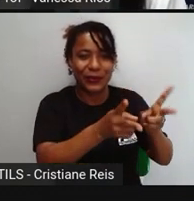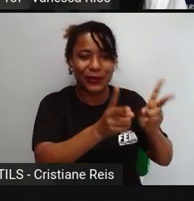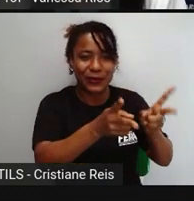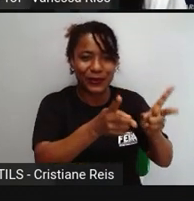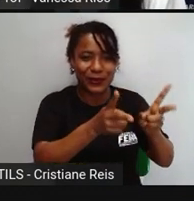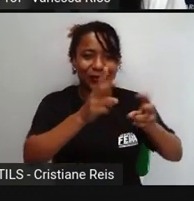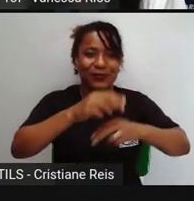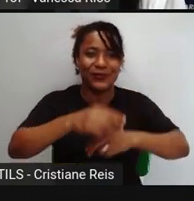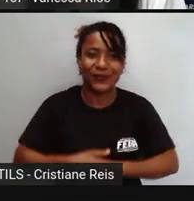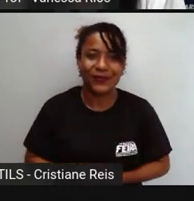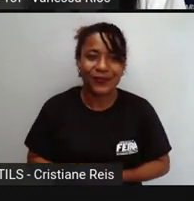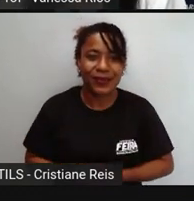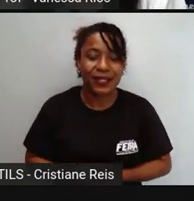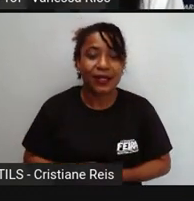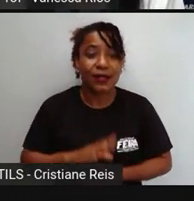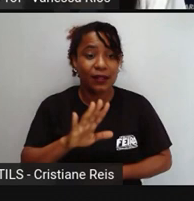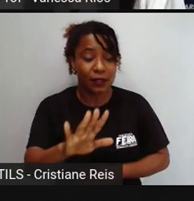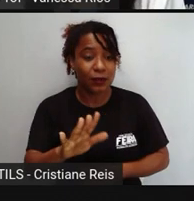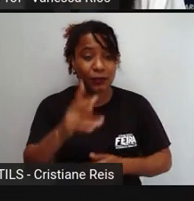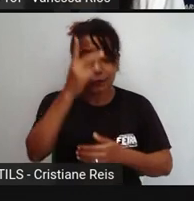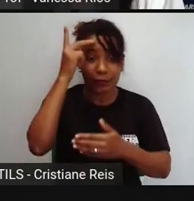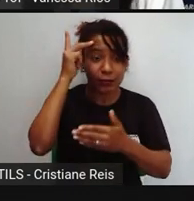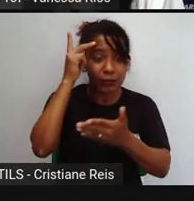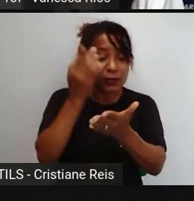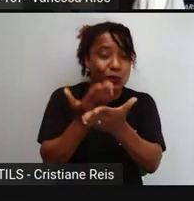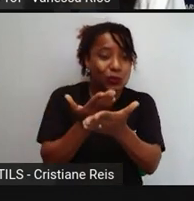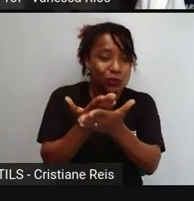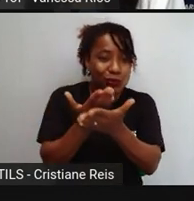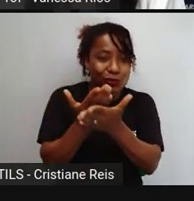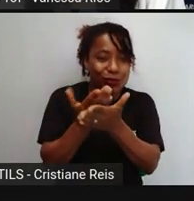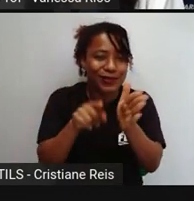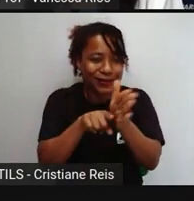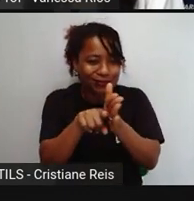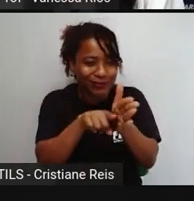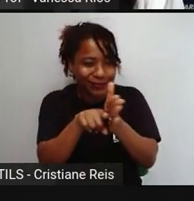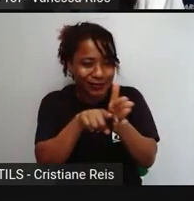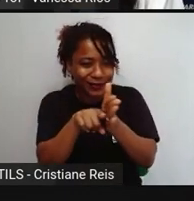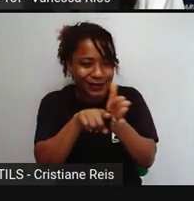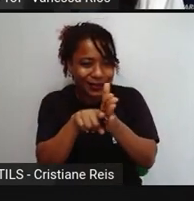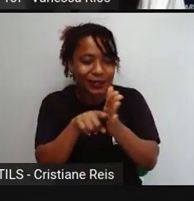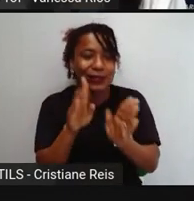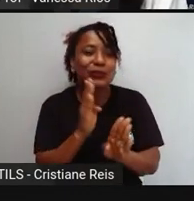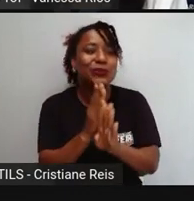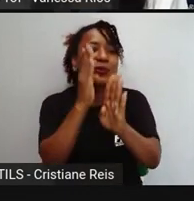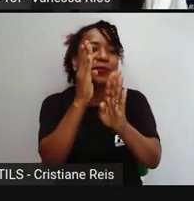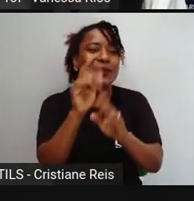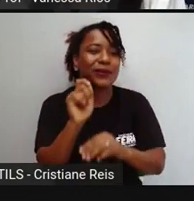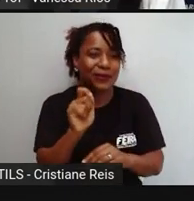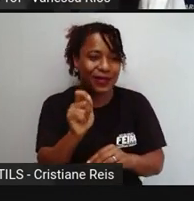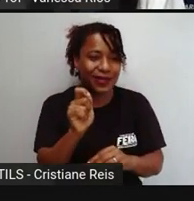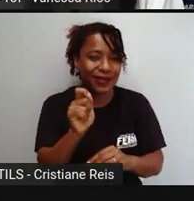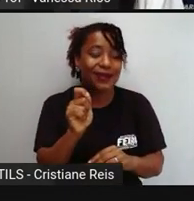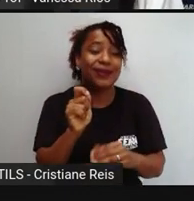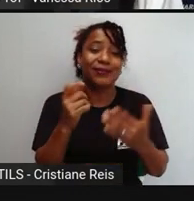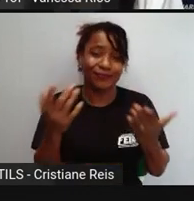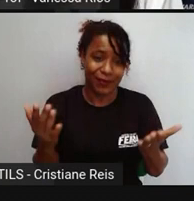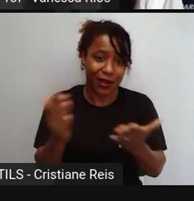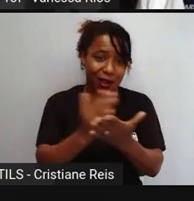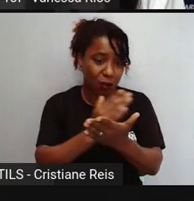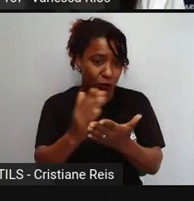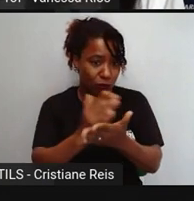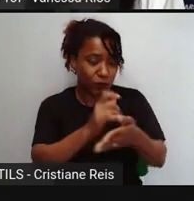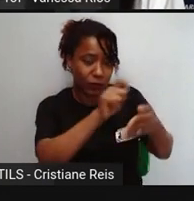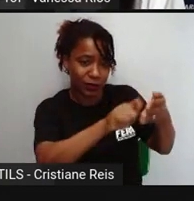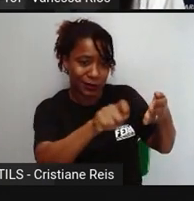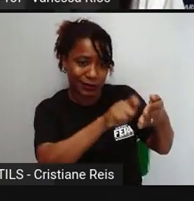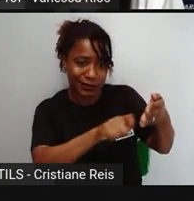aí, segundo os historiadores, os sistemas de escrita que se tem conhecimento foram instituídos de forma independente,